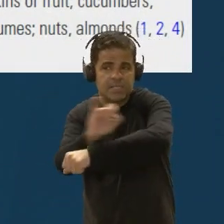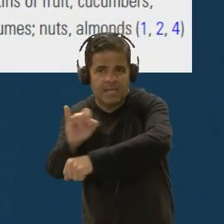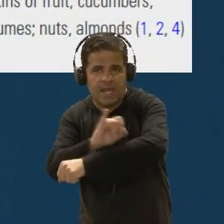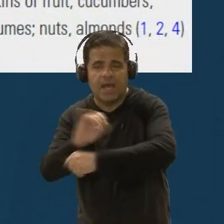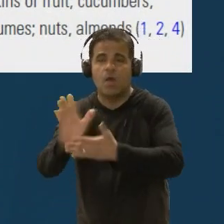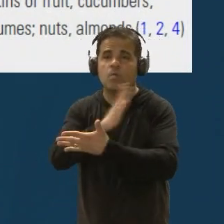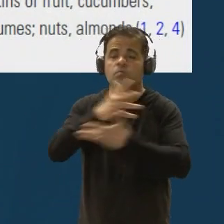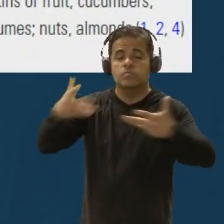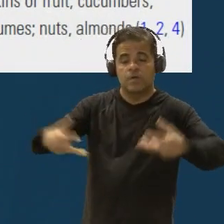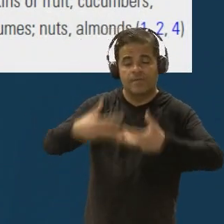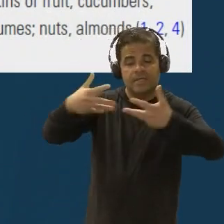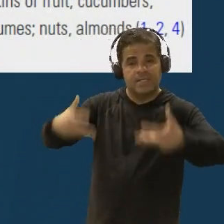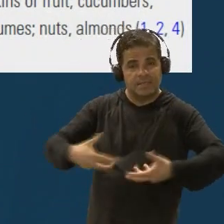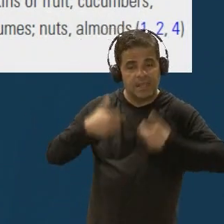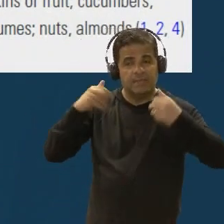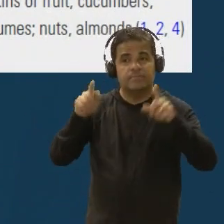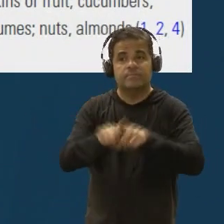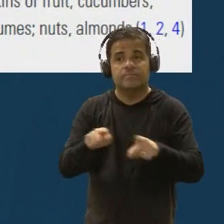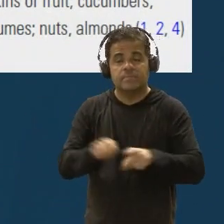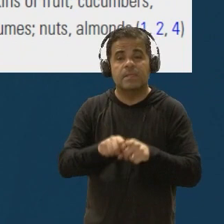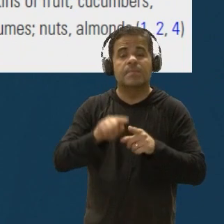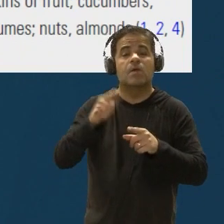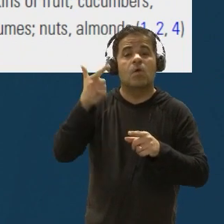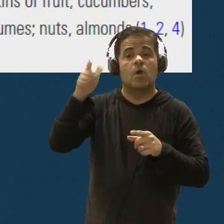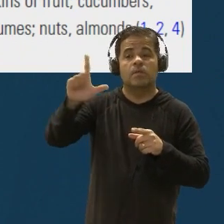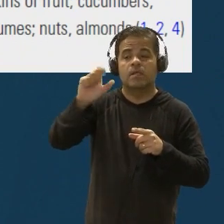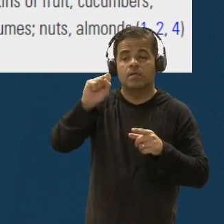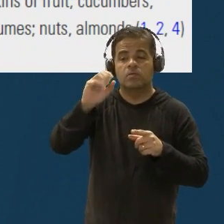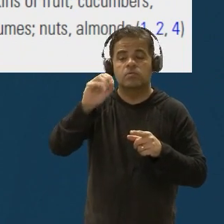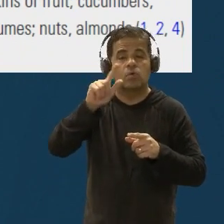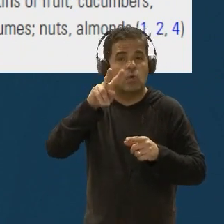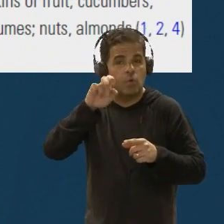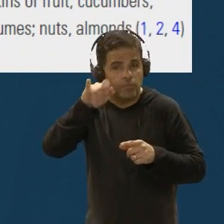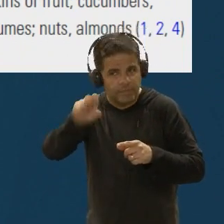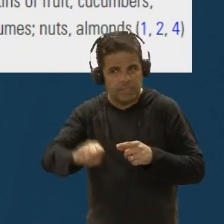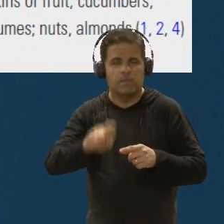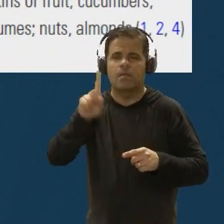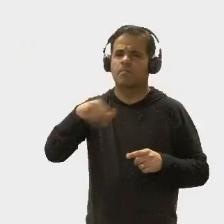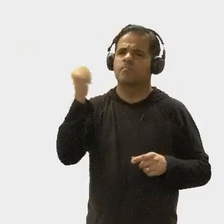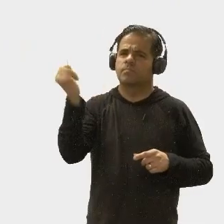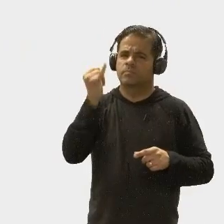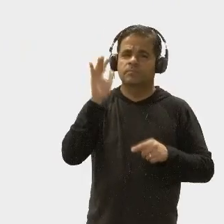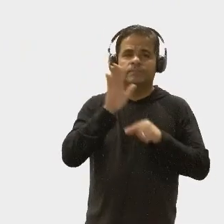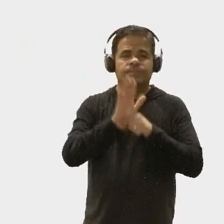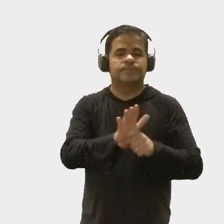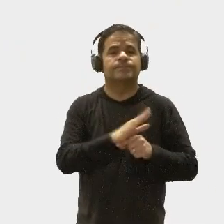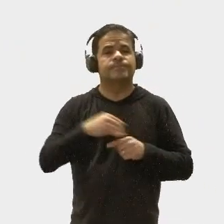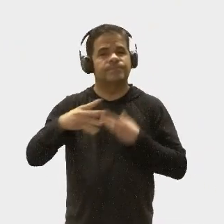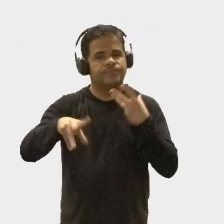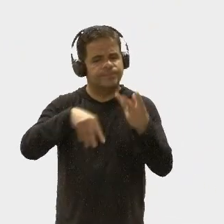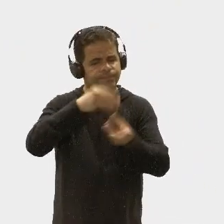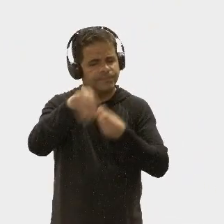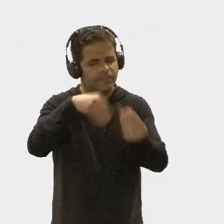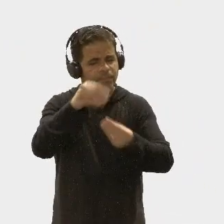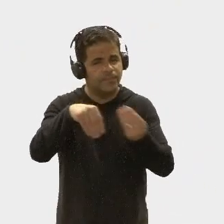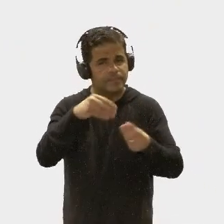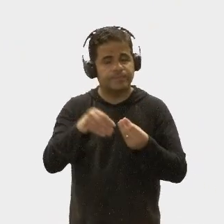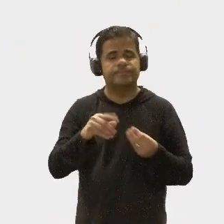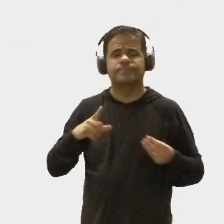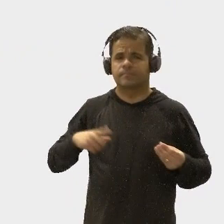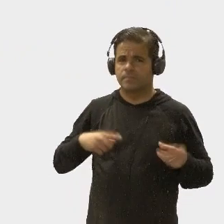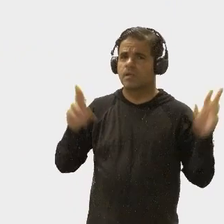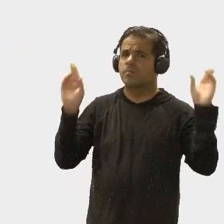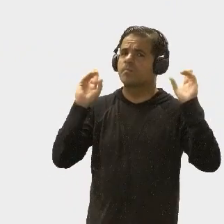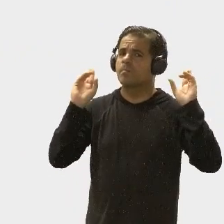alguns vegetais, mas como fibras solúveis. E essas fibras solúveis são importantes na nossa combinação. Existe